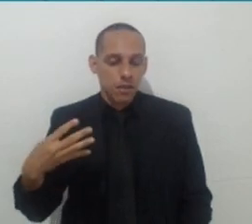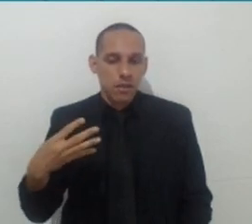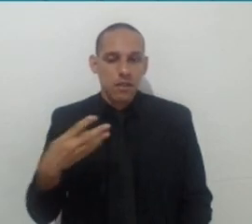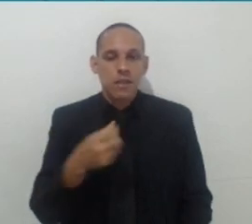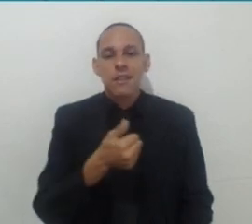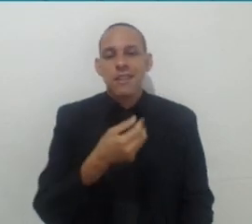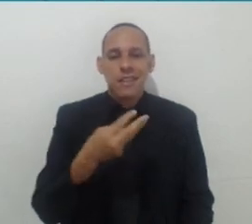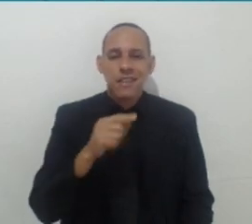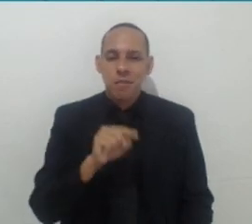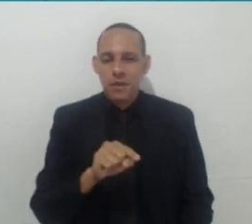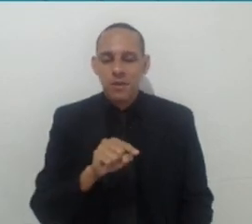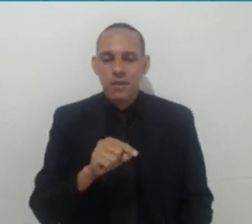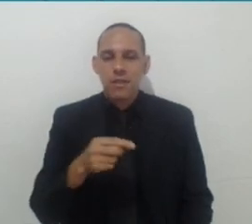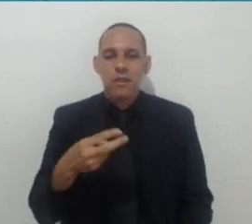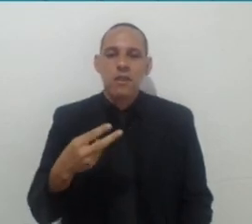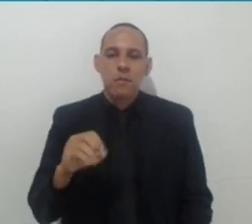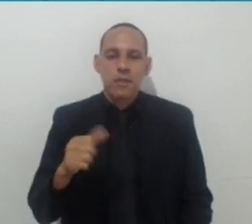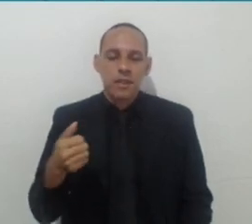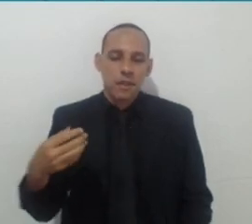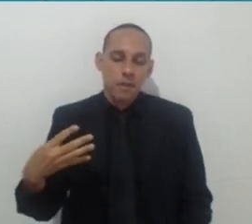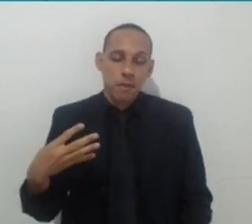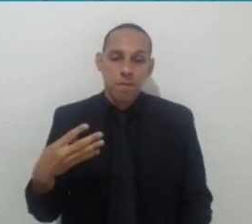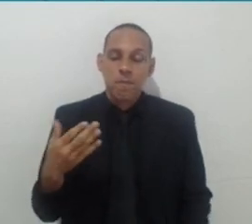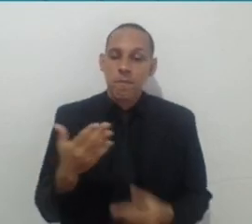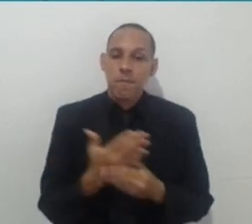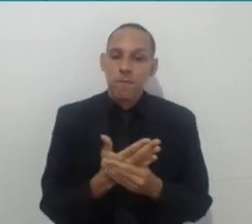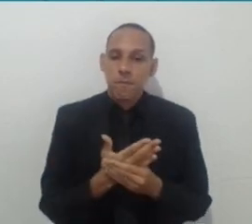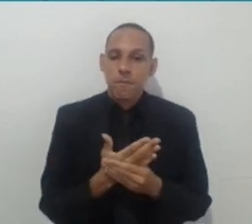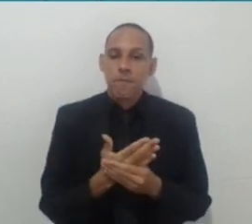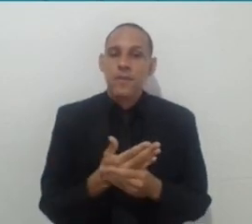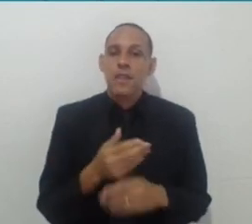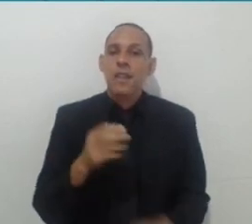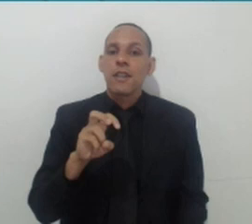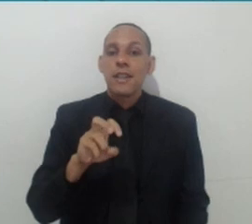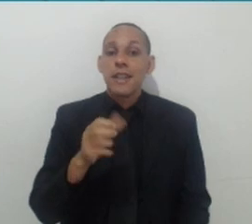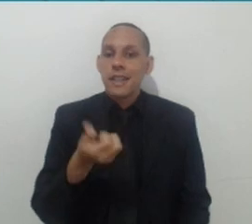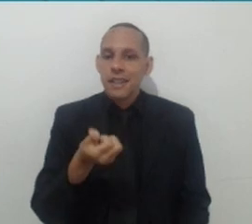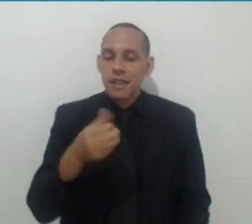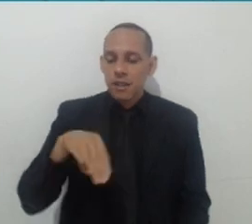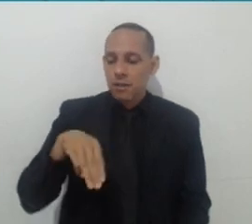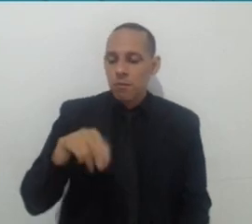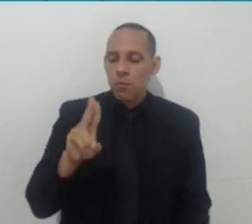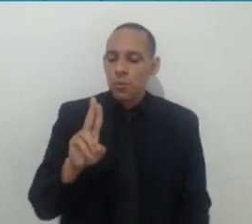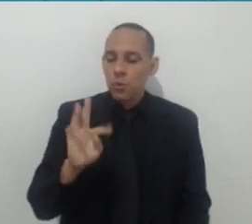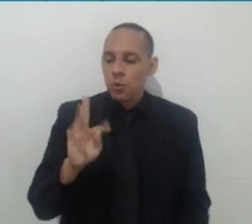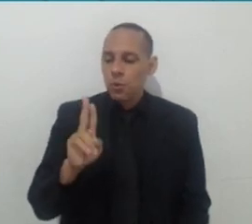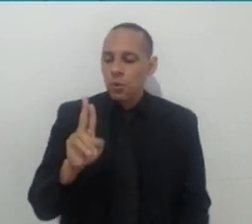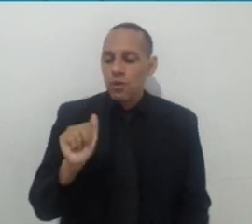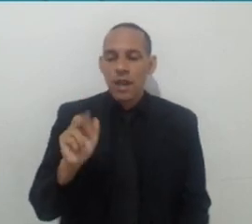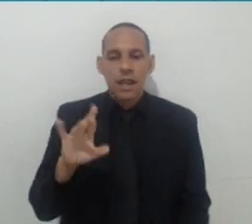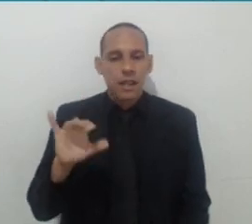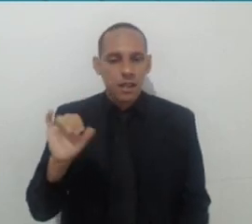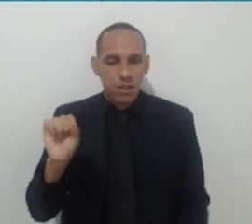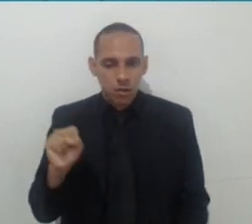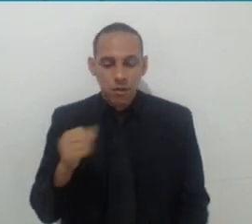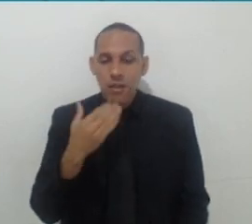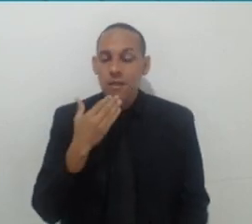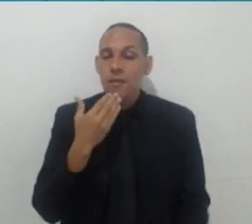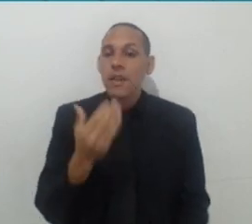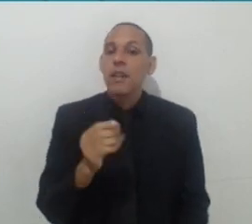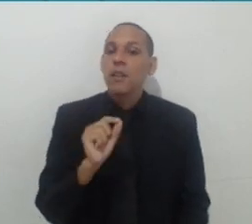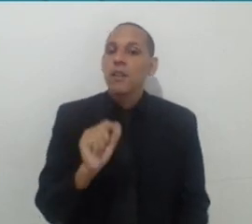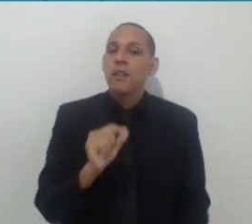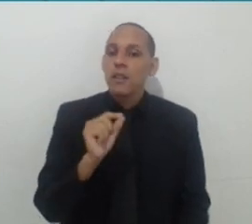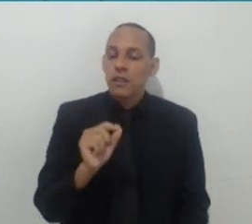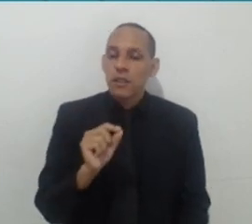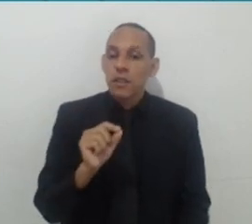2014. Fim do processo, tá? Com 56 mutuários, foi requerida a execução não por acaso em face apenas